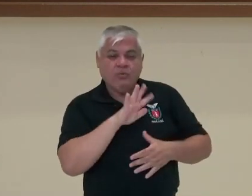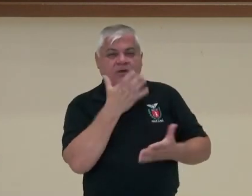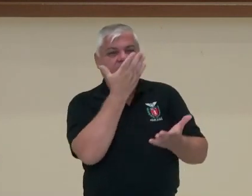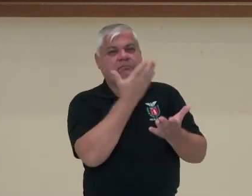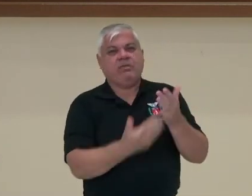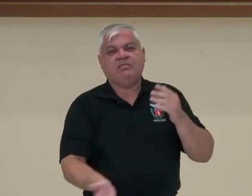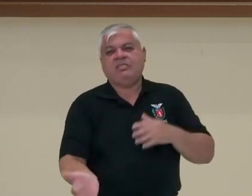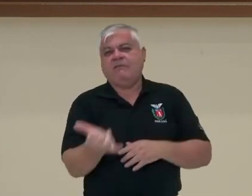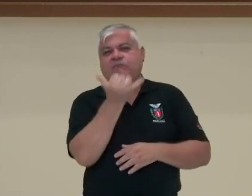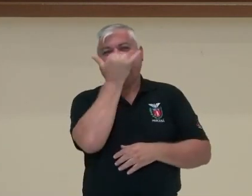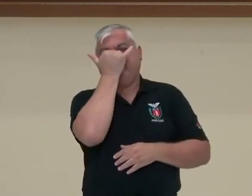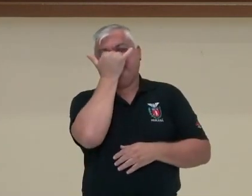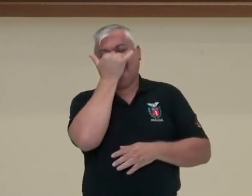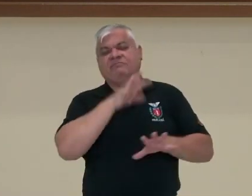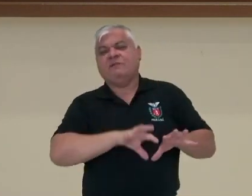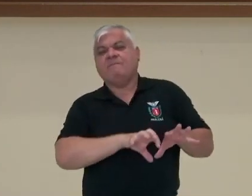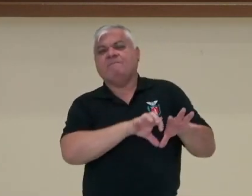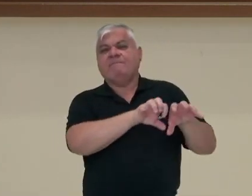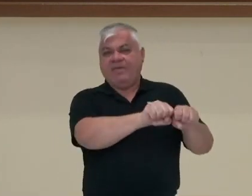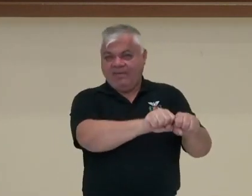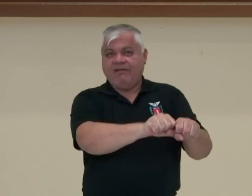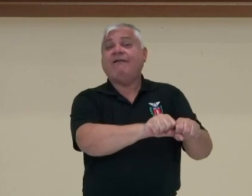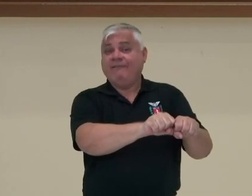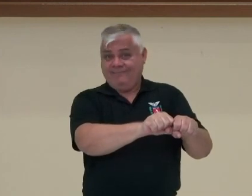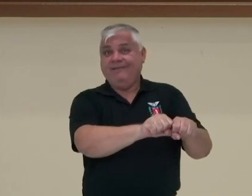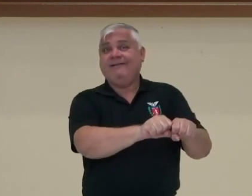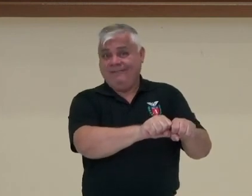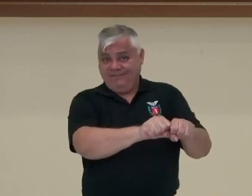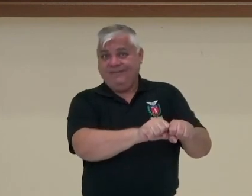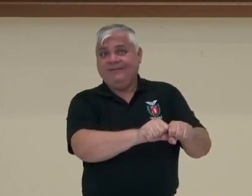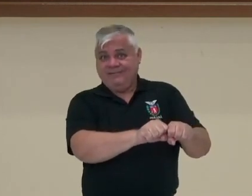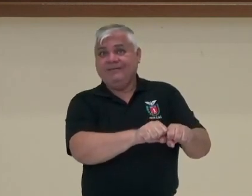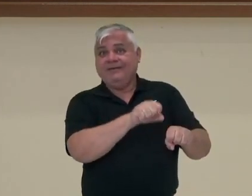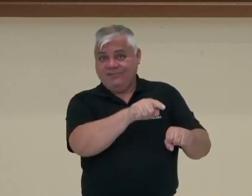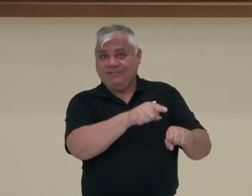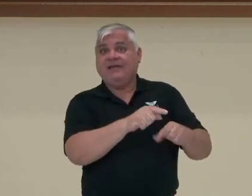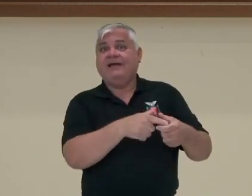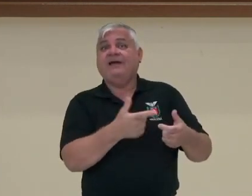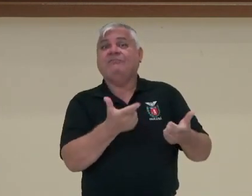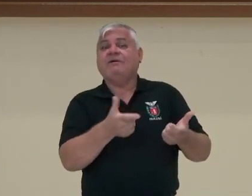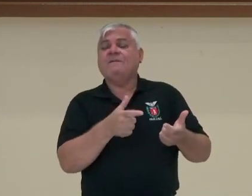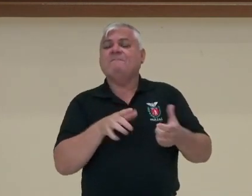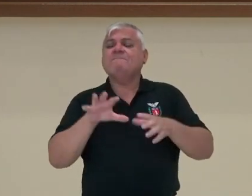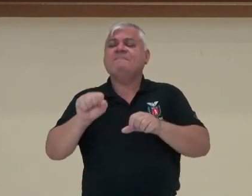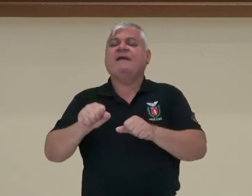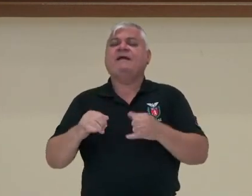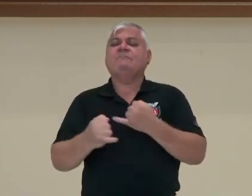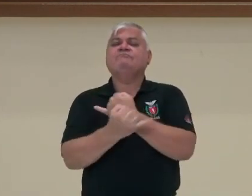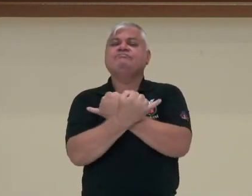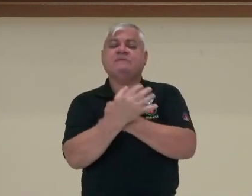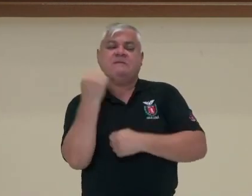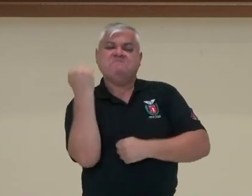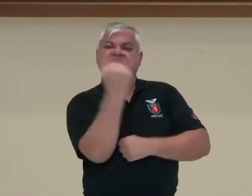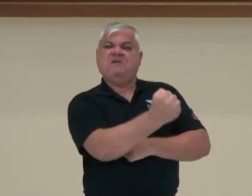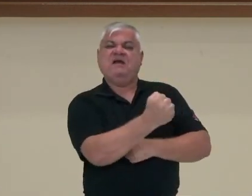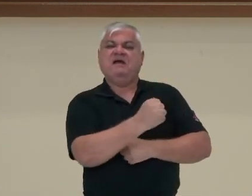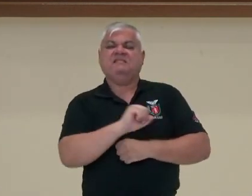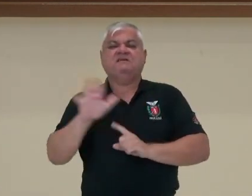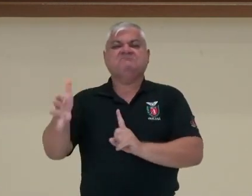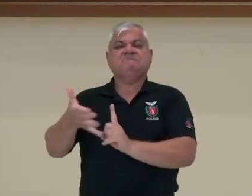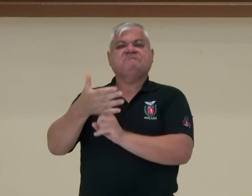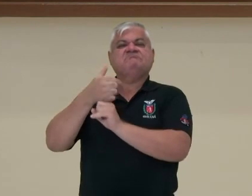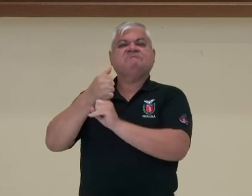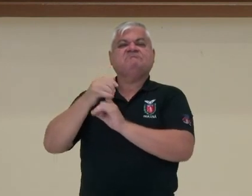eles capturam o Atahualpa, conseguem o resgate desejado, mas matam o Atahualpa e dominam o